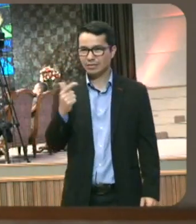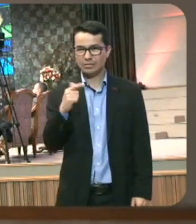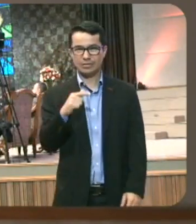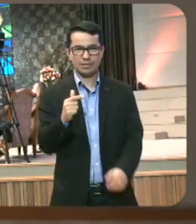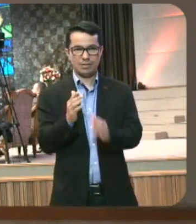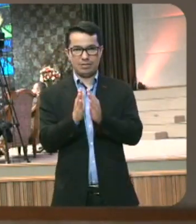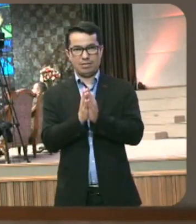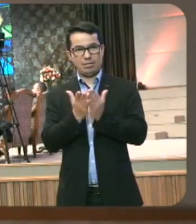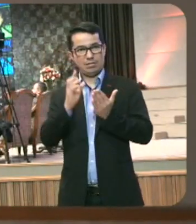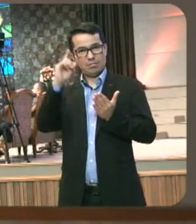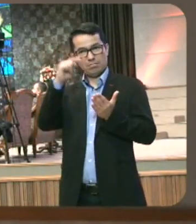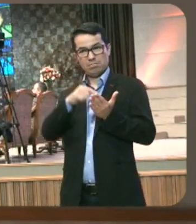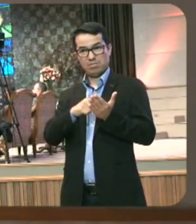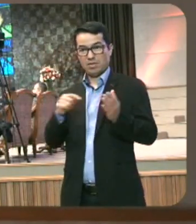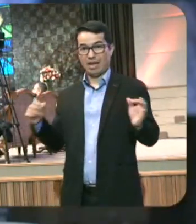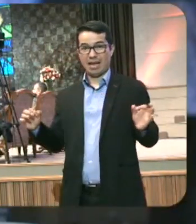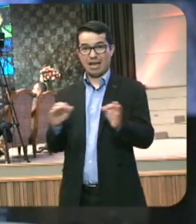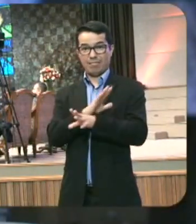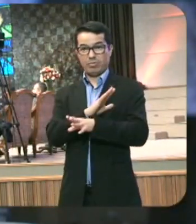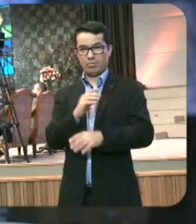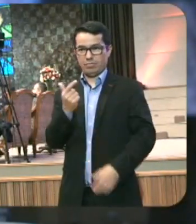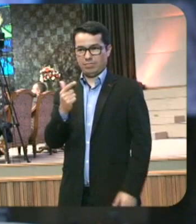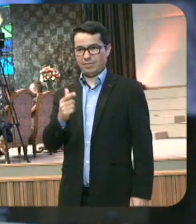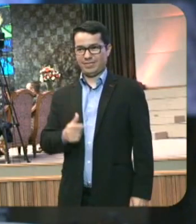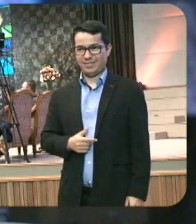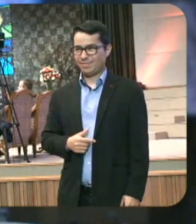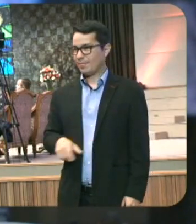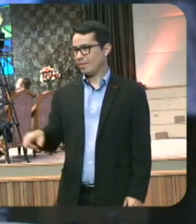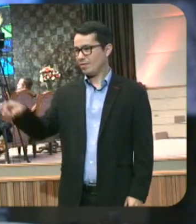pronta para dizer assim: o que eu